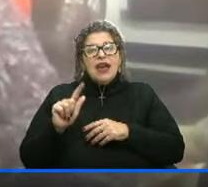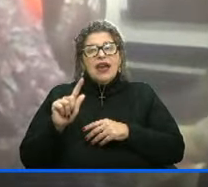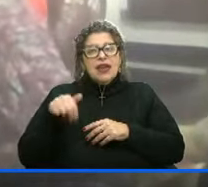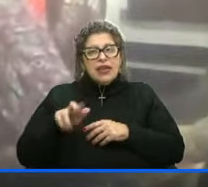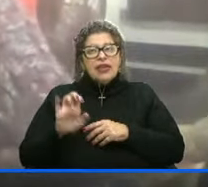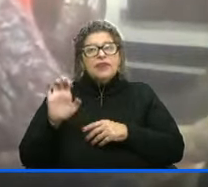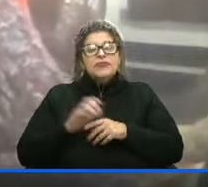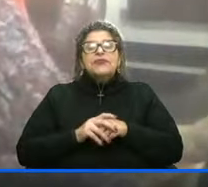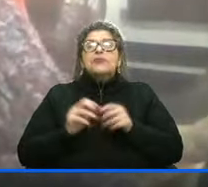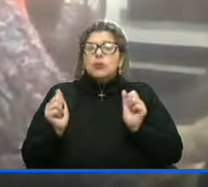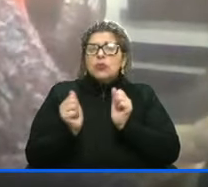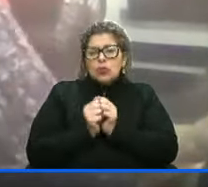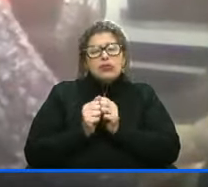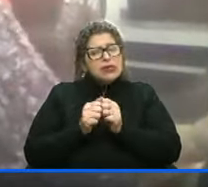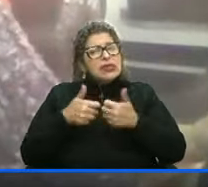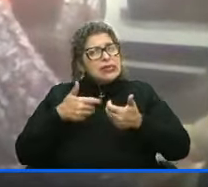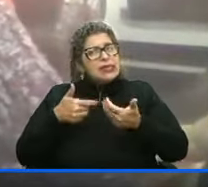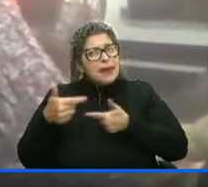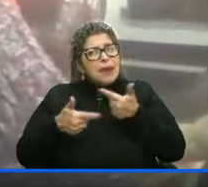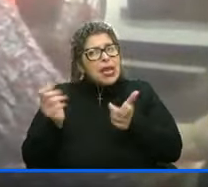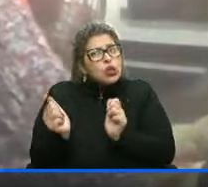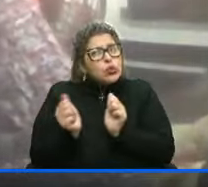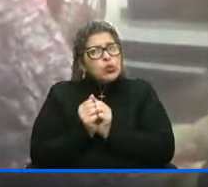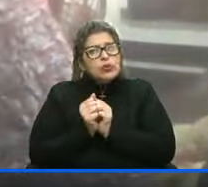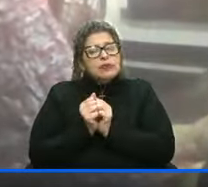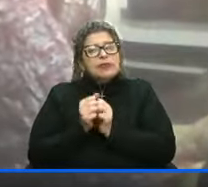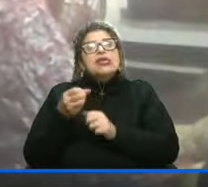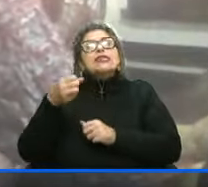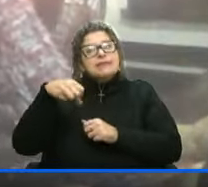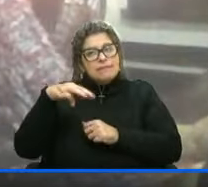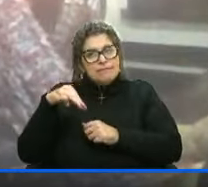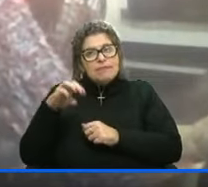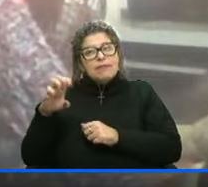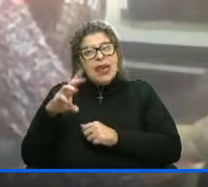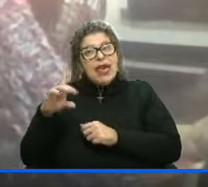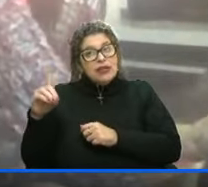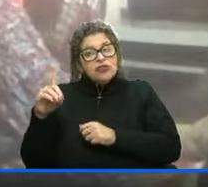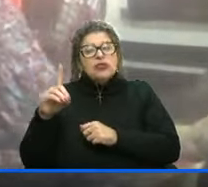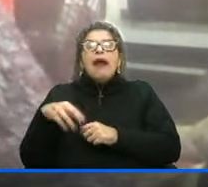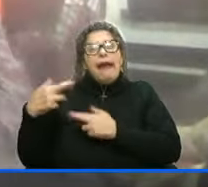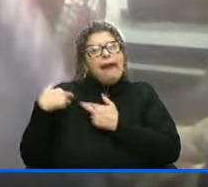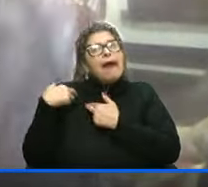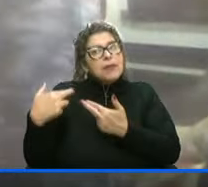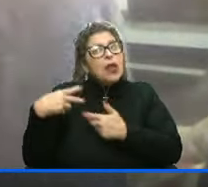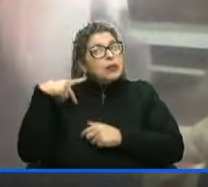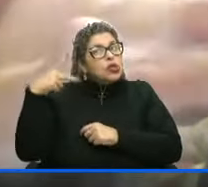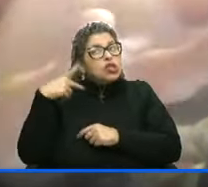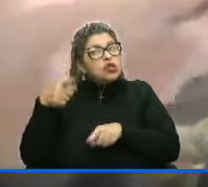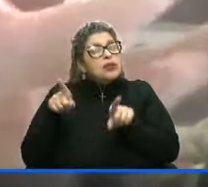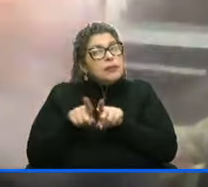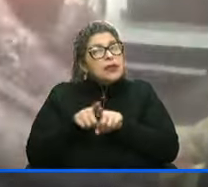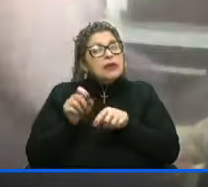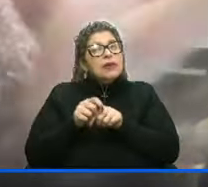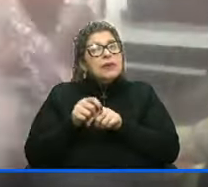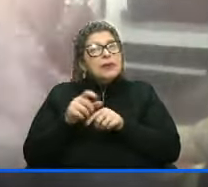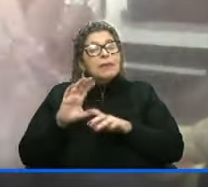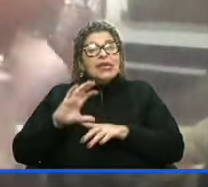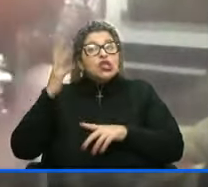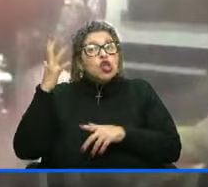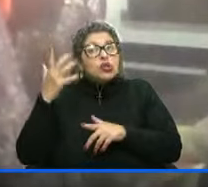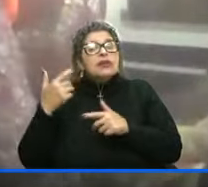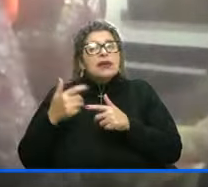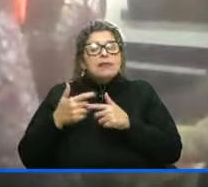gente pode fazer todos conjuntamente. É óbvio que a SMED é responsável pela política, mas as soluções são muitos atores